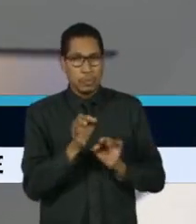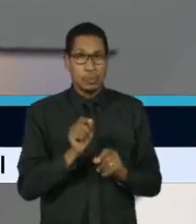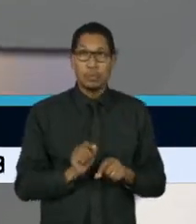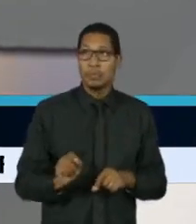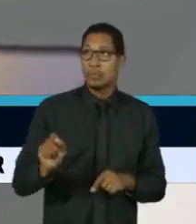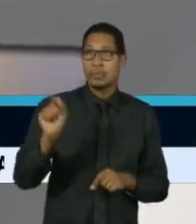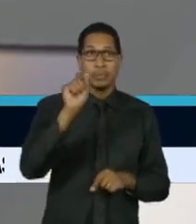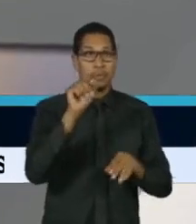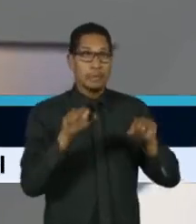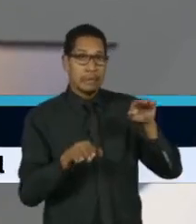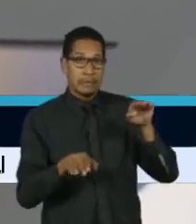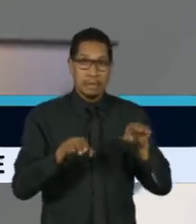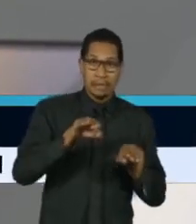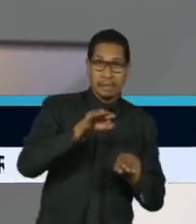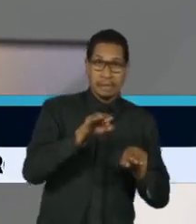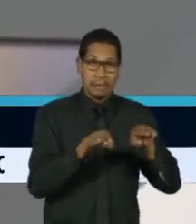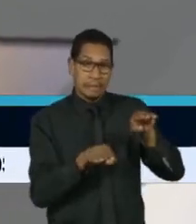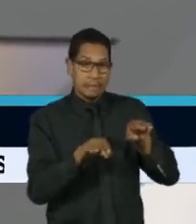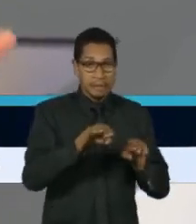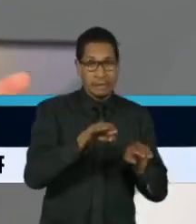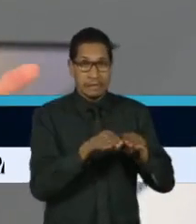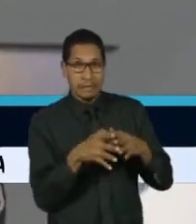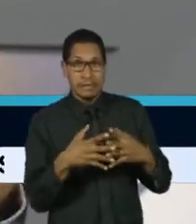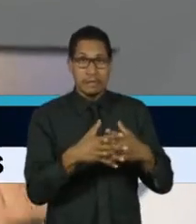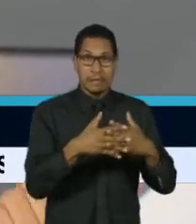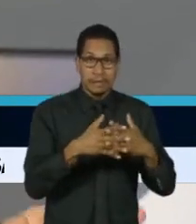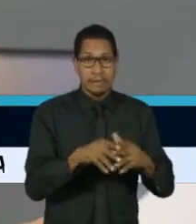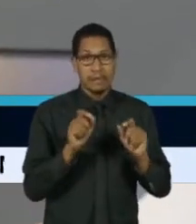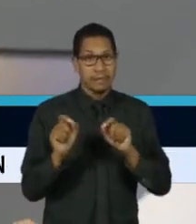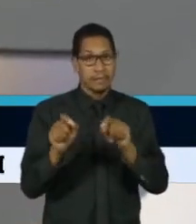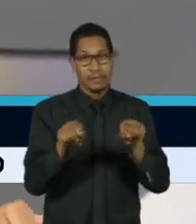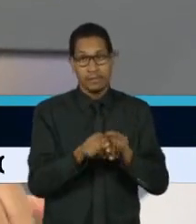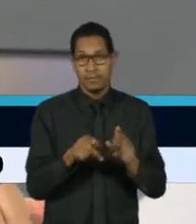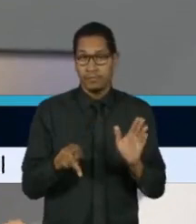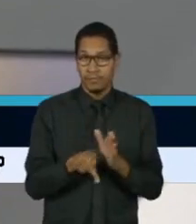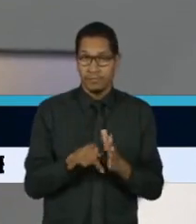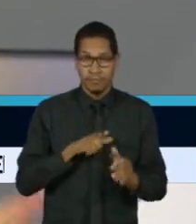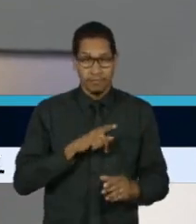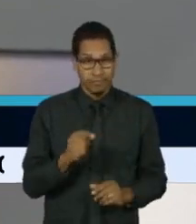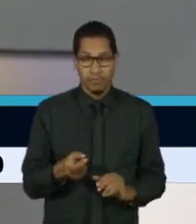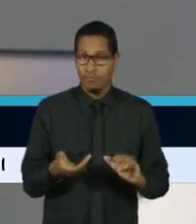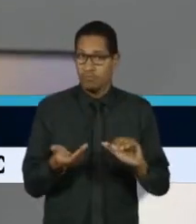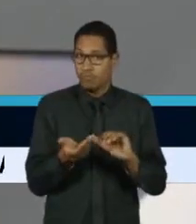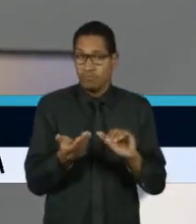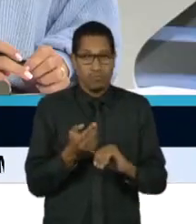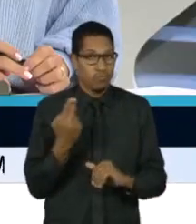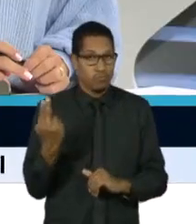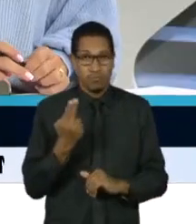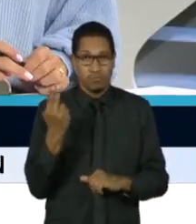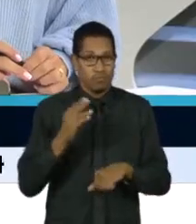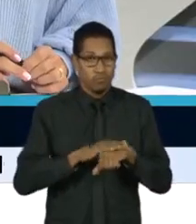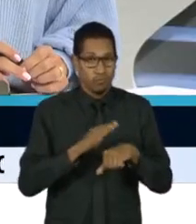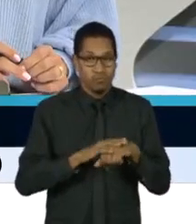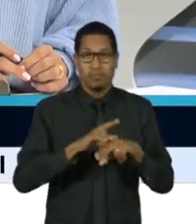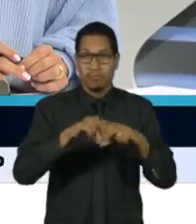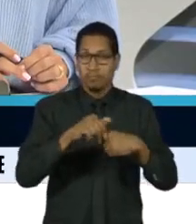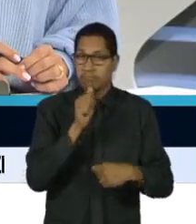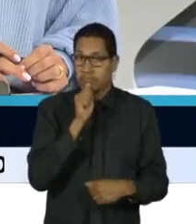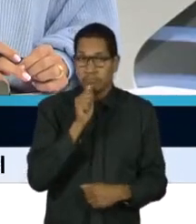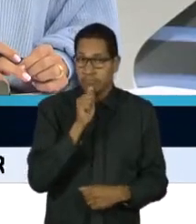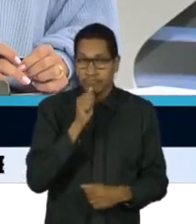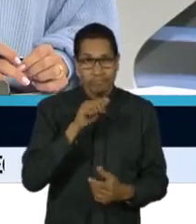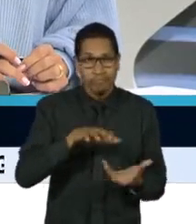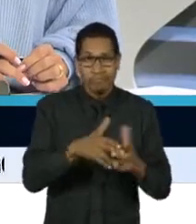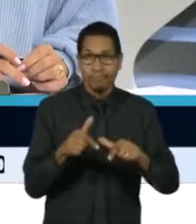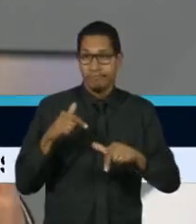com um equilíbrio complicado que o próprio Congresso não conseguiu nos últimos anos mexer e por isso não houve uma reforma trabalhista decente